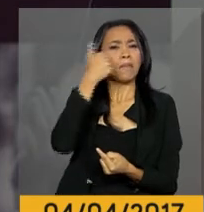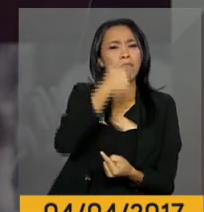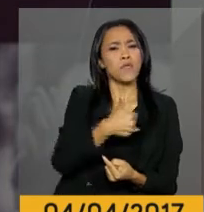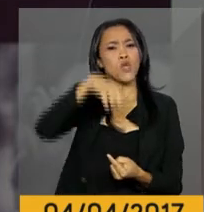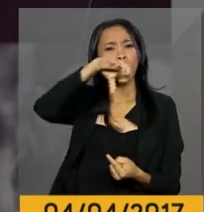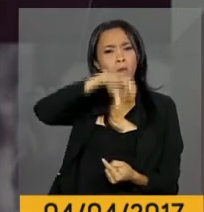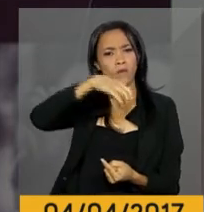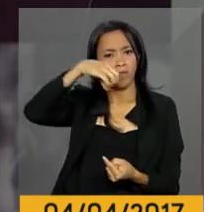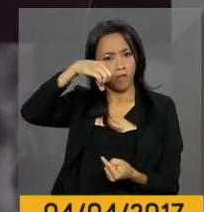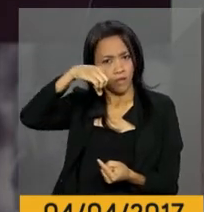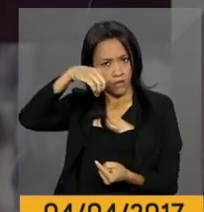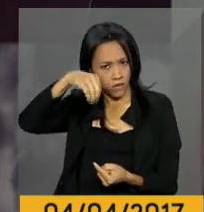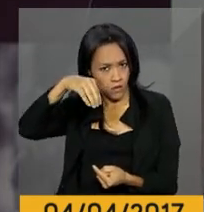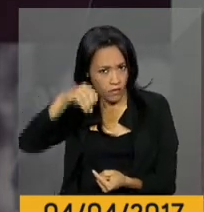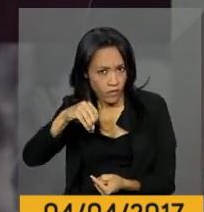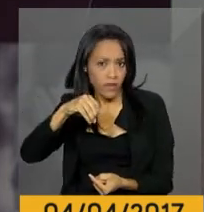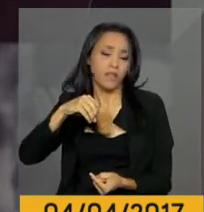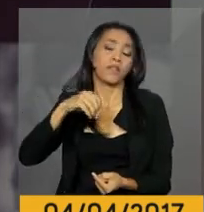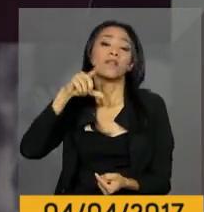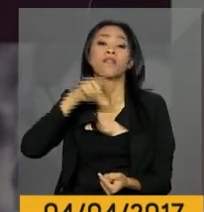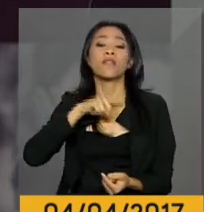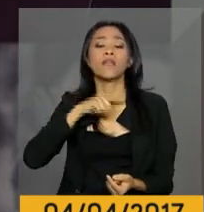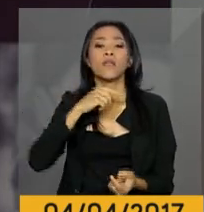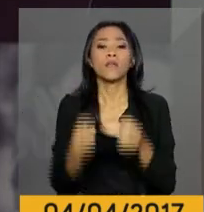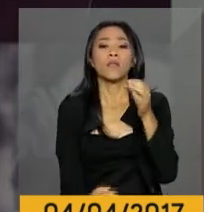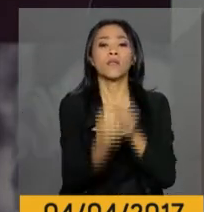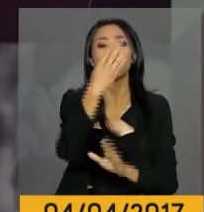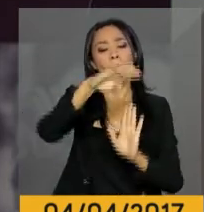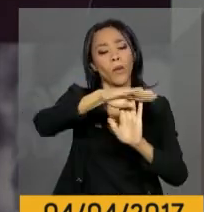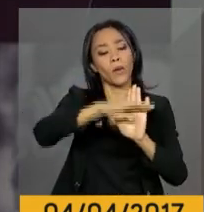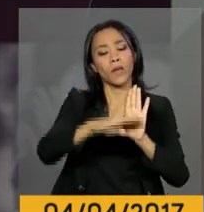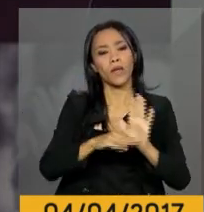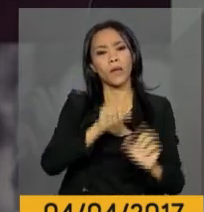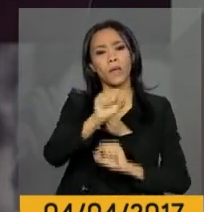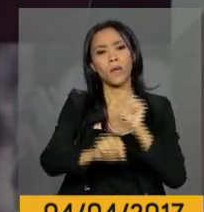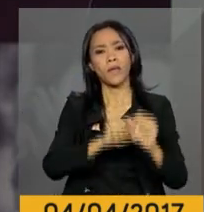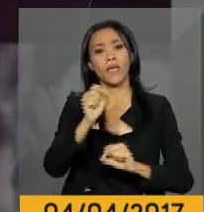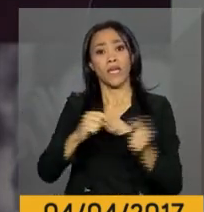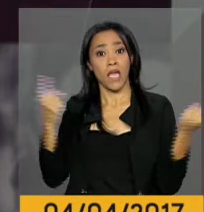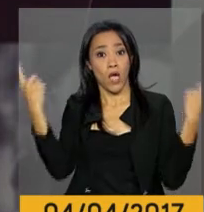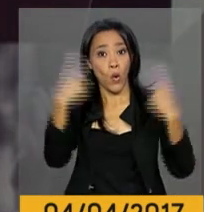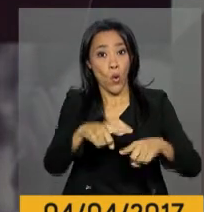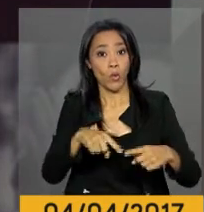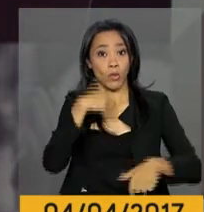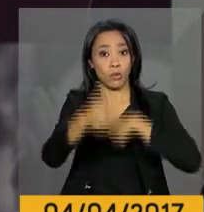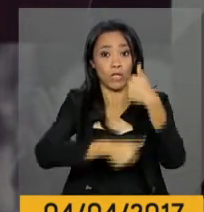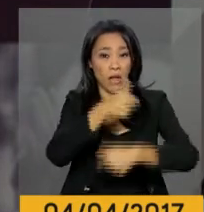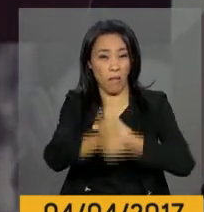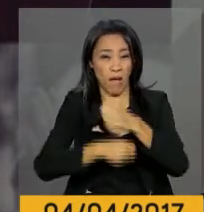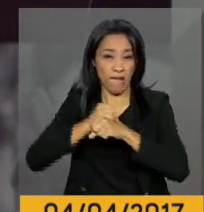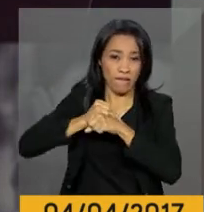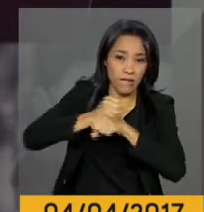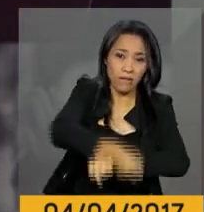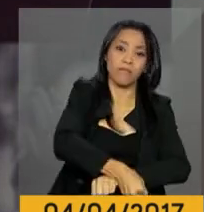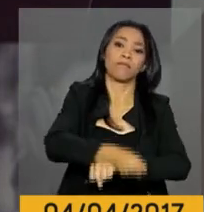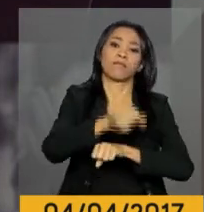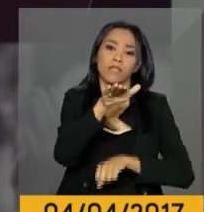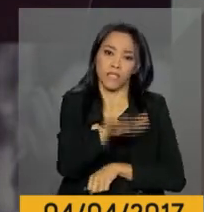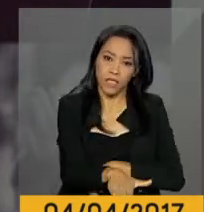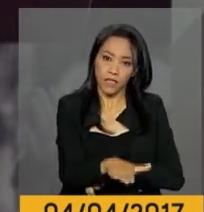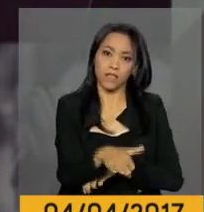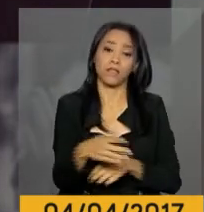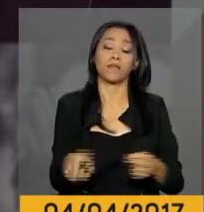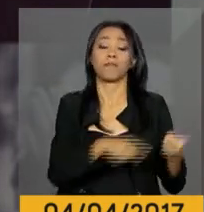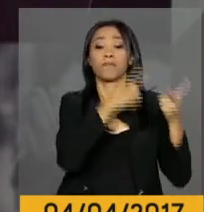se estende ao premiado Programa de Erradicação do Trabalho Infantil, à universalização